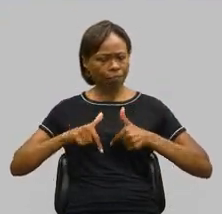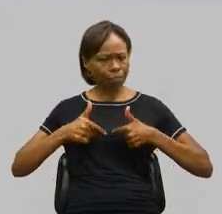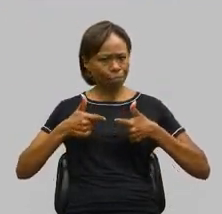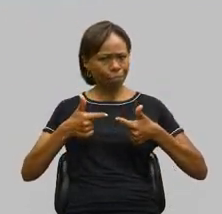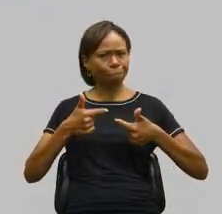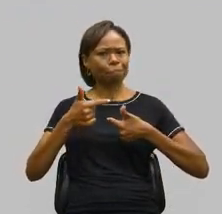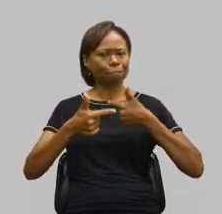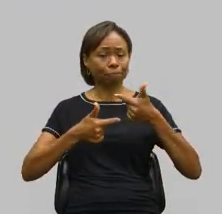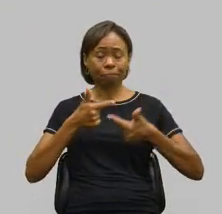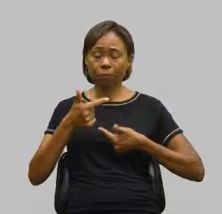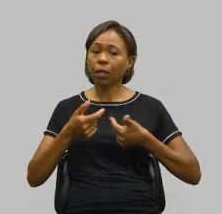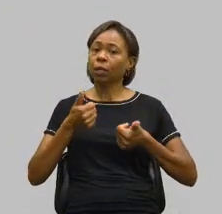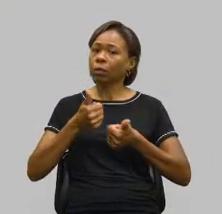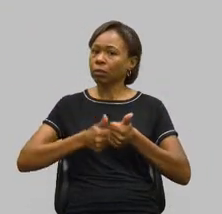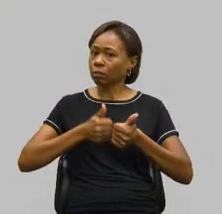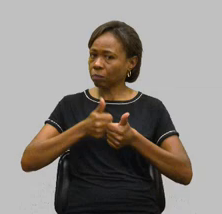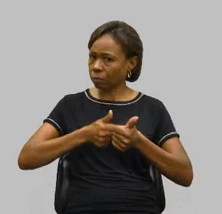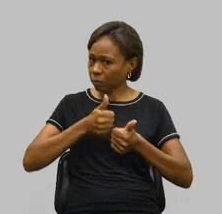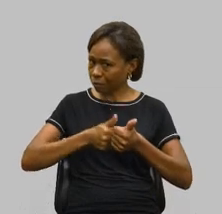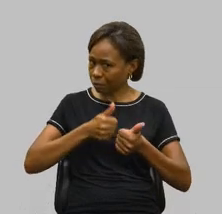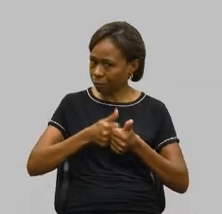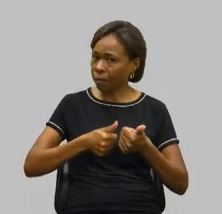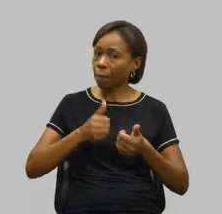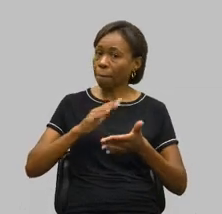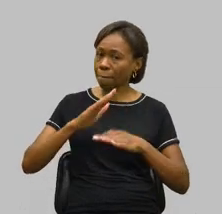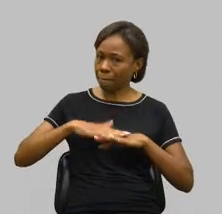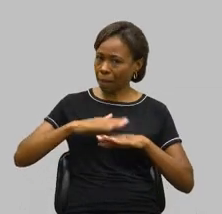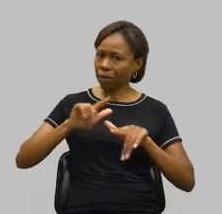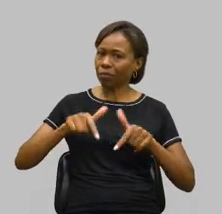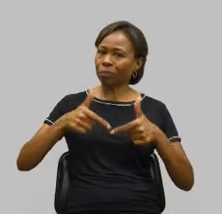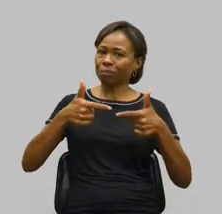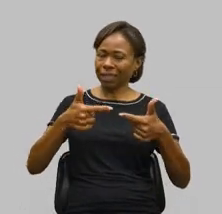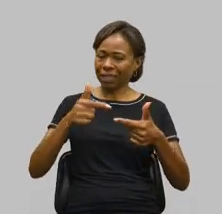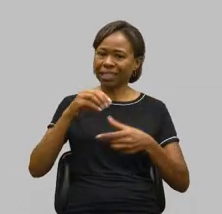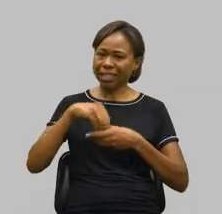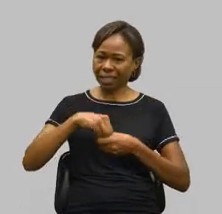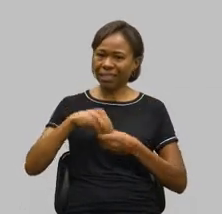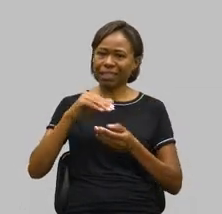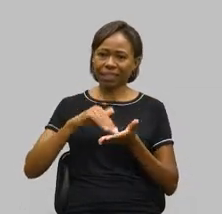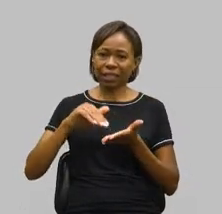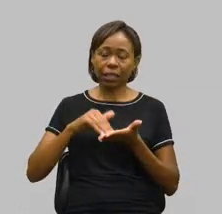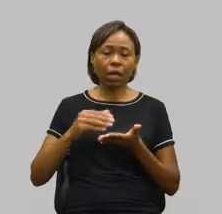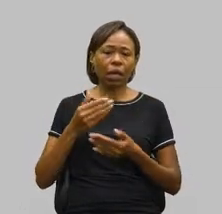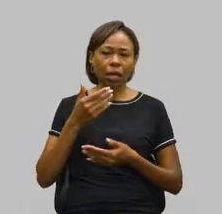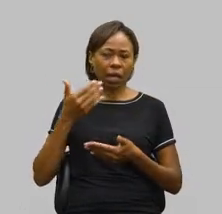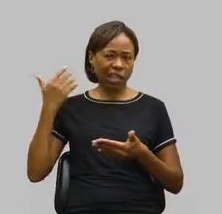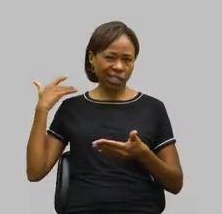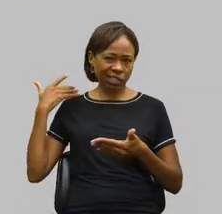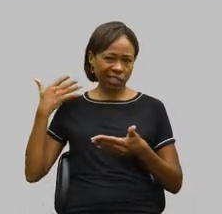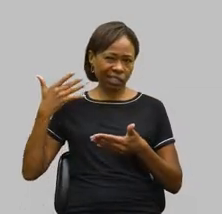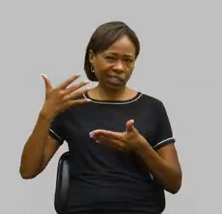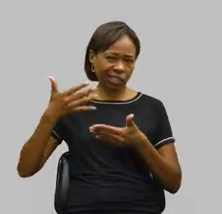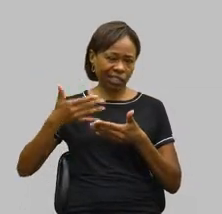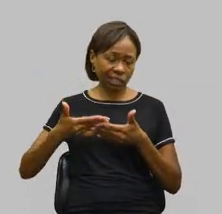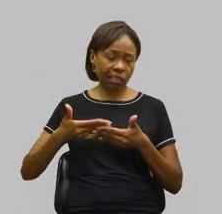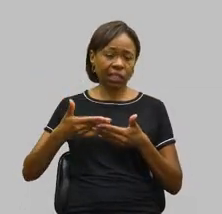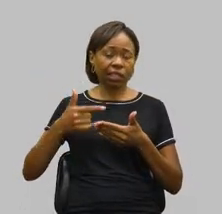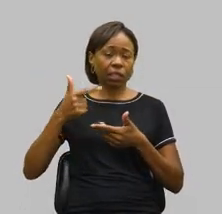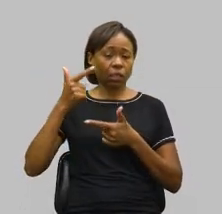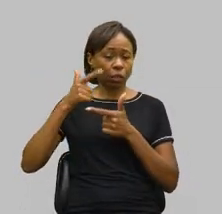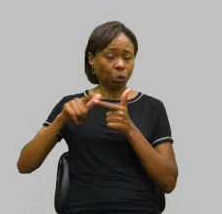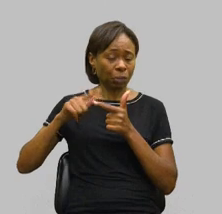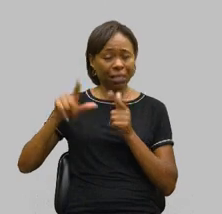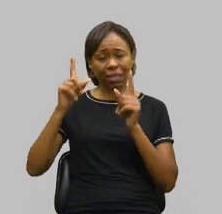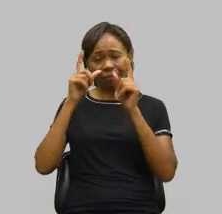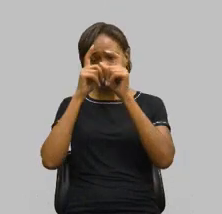a gente tem que buscar mais efetividade dentro da cedes nós vivemos nesses últimos anos algumas dificuldades algumas emendas